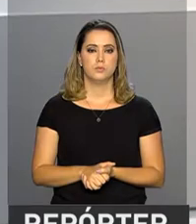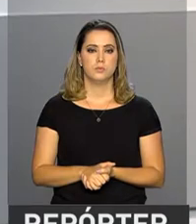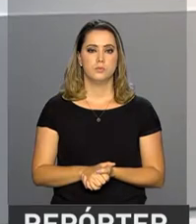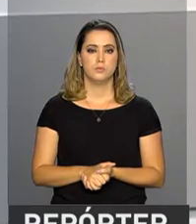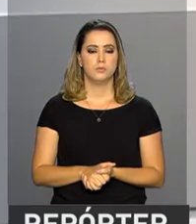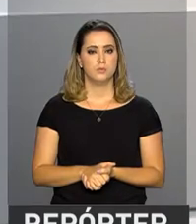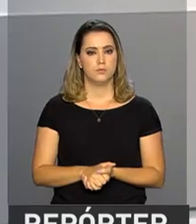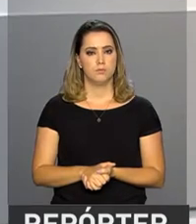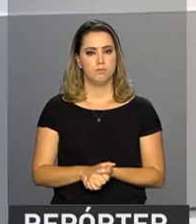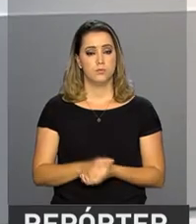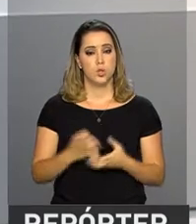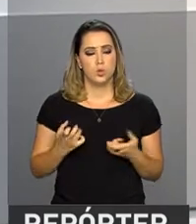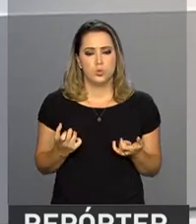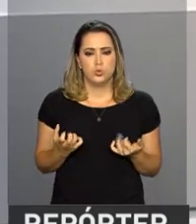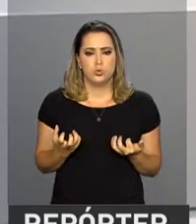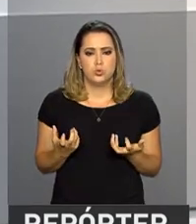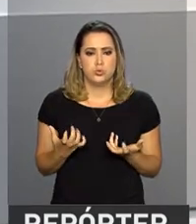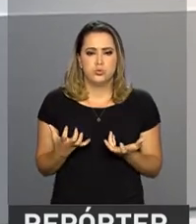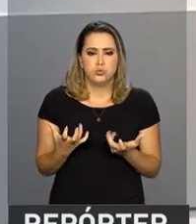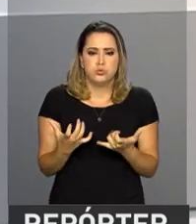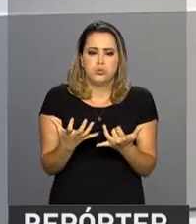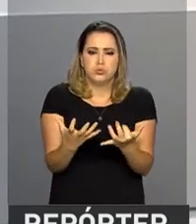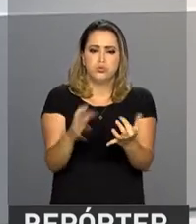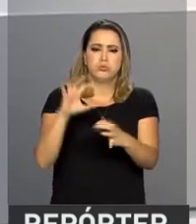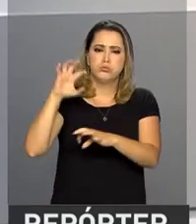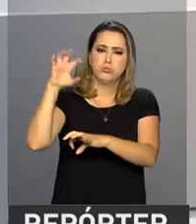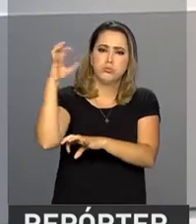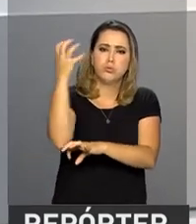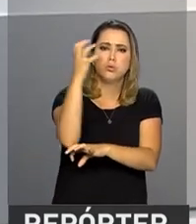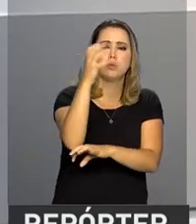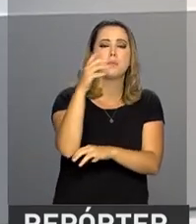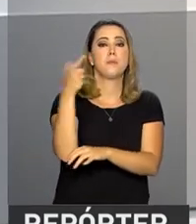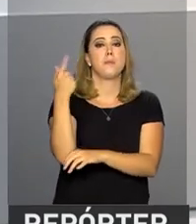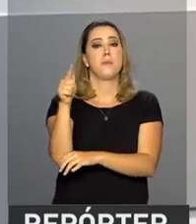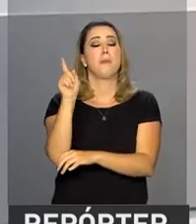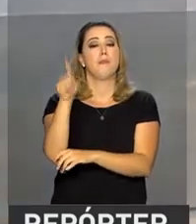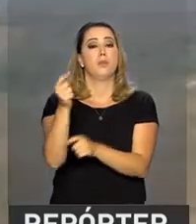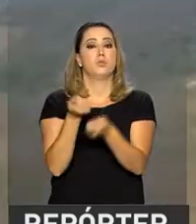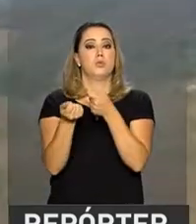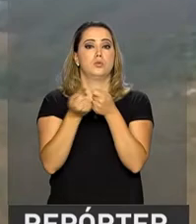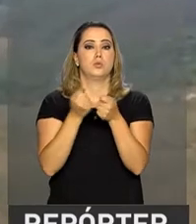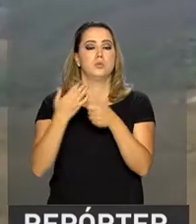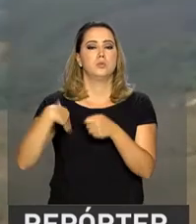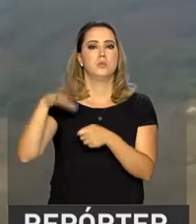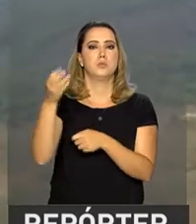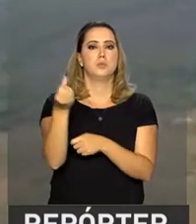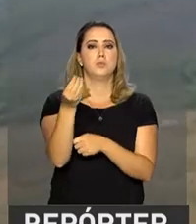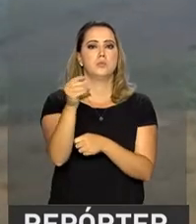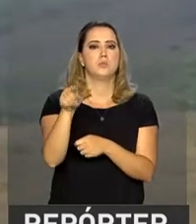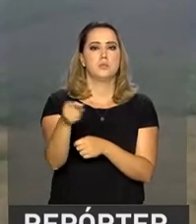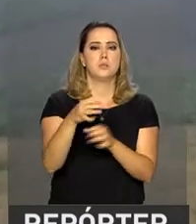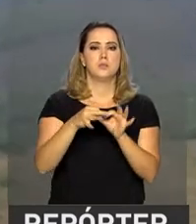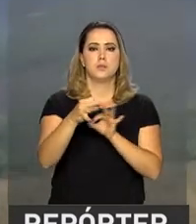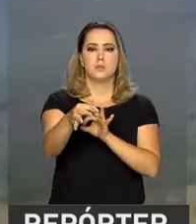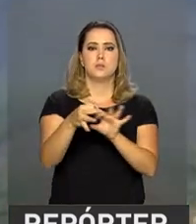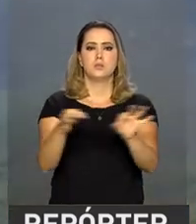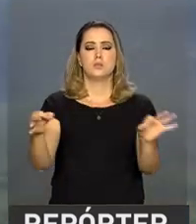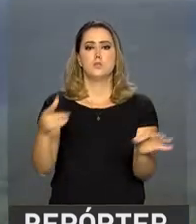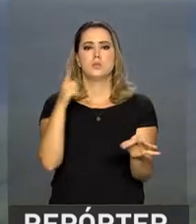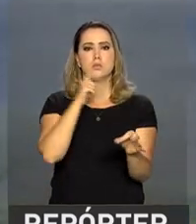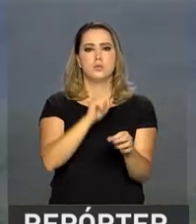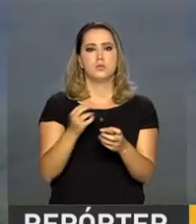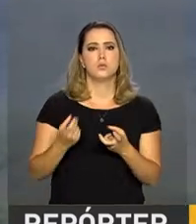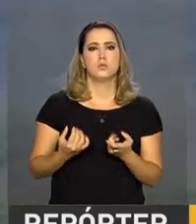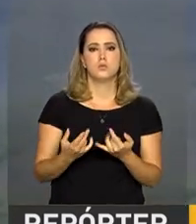o fogo na chapada dos veadeiros em goiás está sob controle mais de 60 mil hectares já foram atingidos pelo